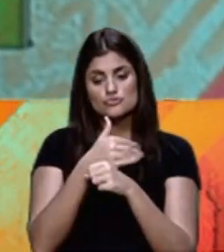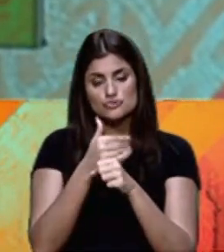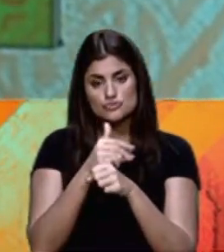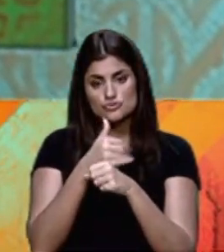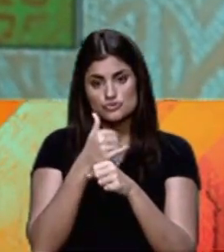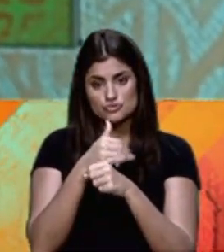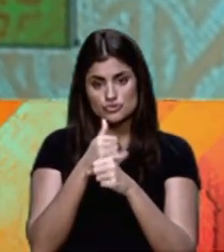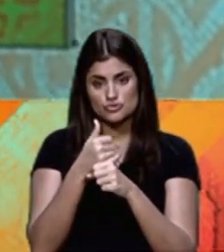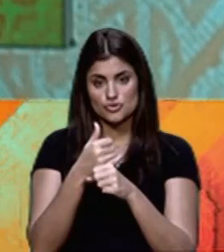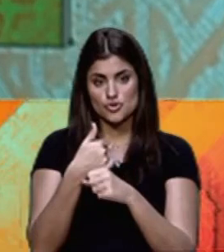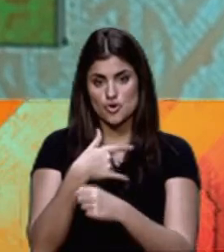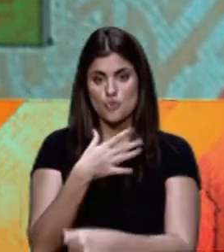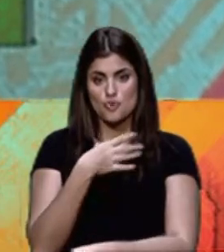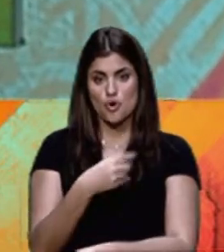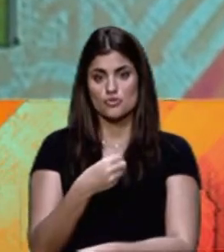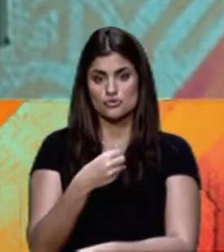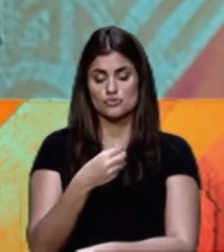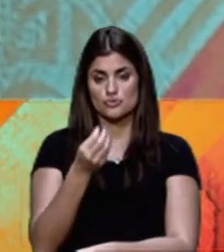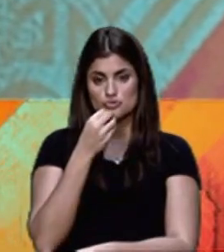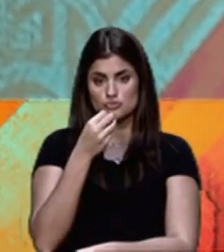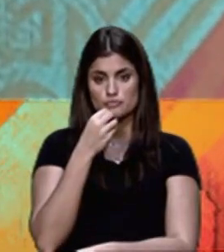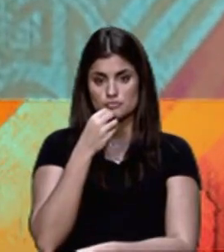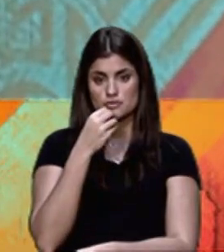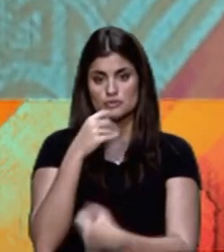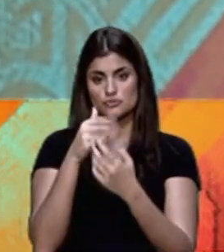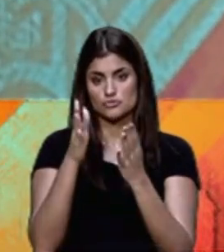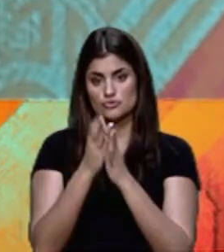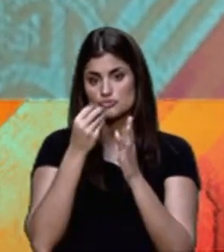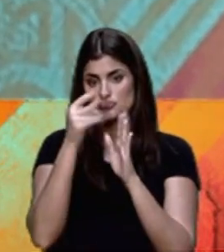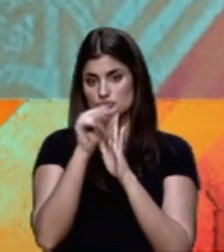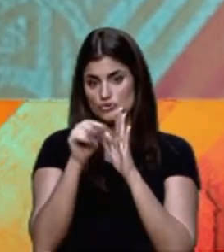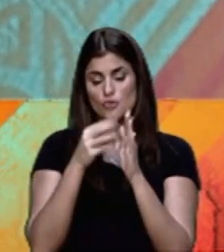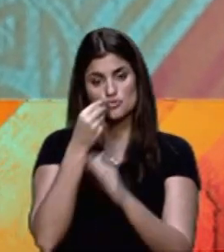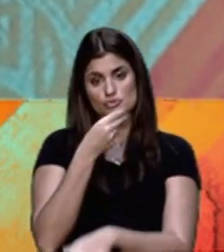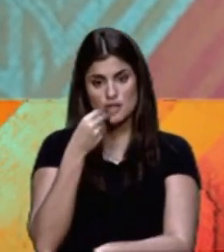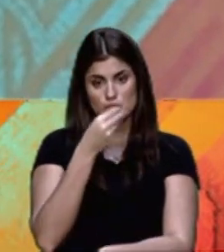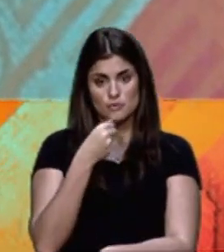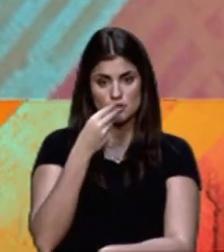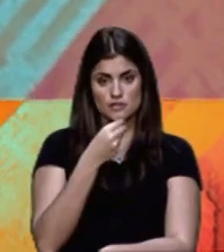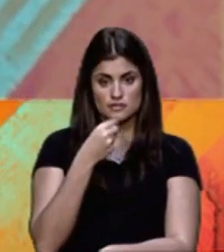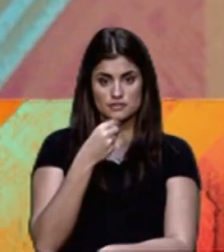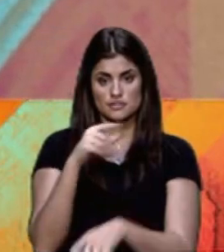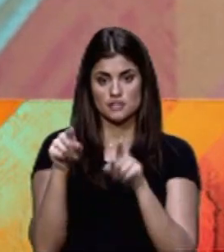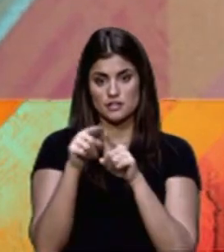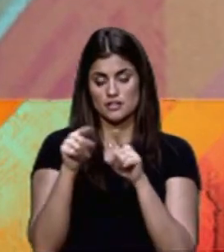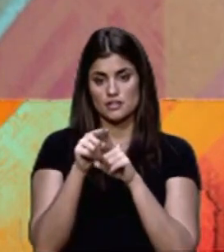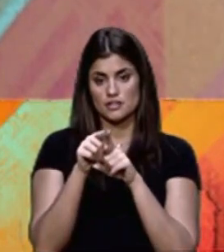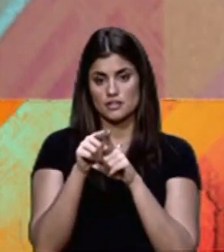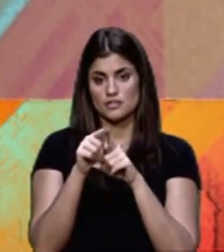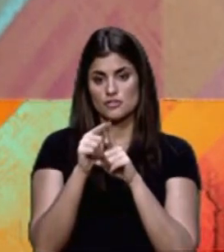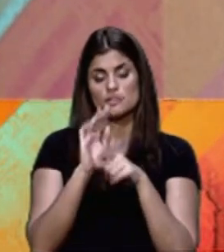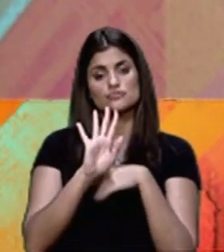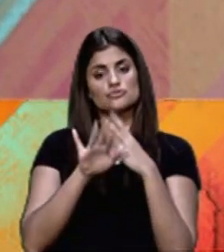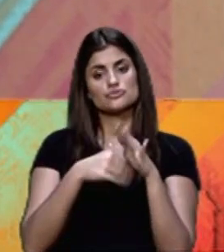finamente, eu gosto muito de comer todos os ingredientes, não é? Temos um sabor... Uma paleta grande de